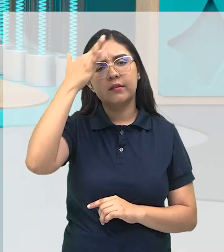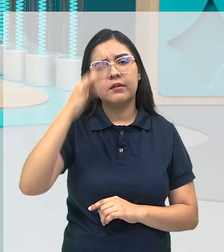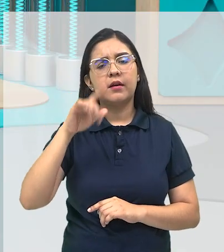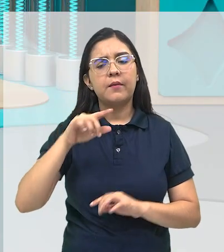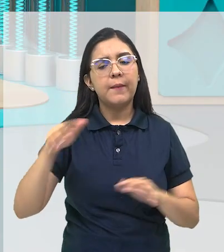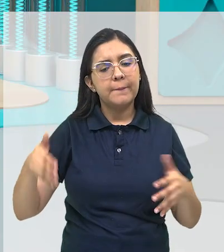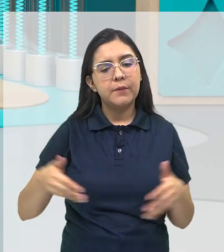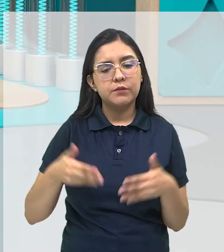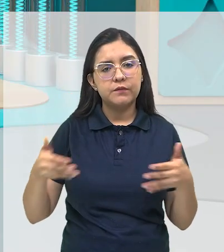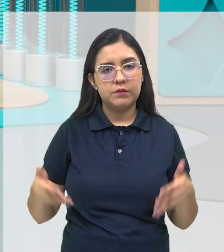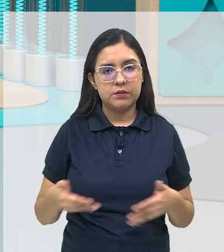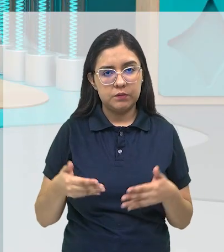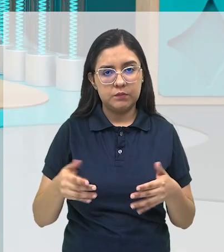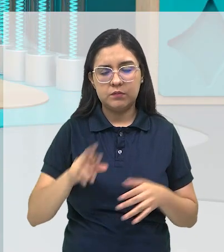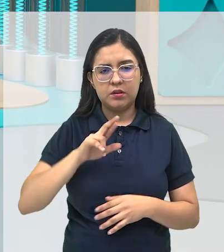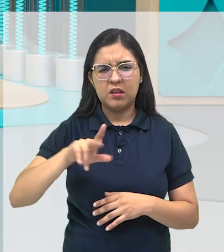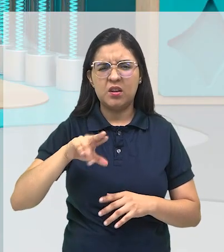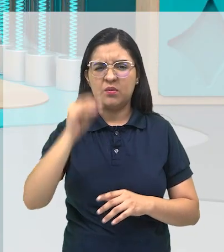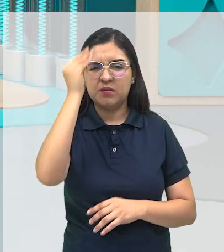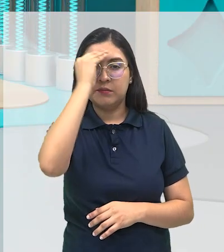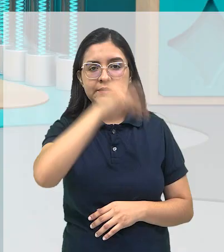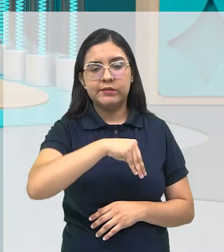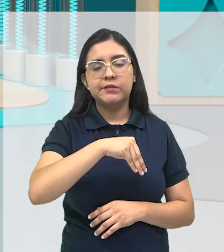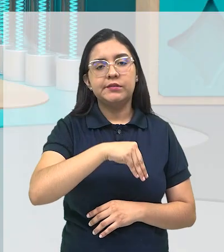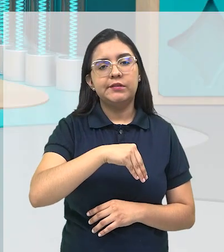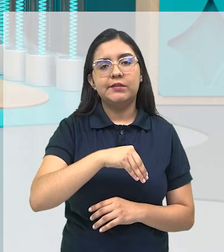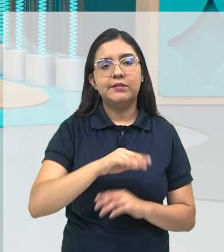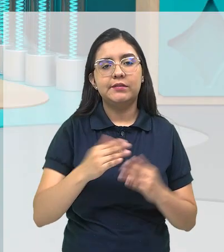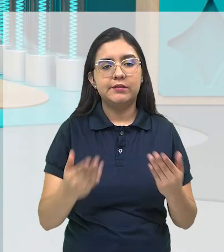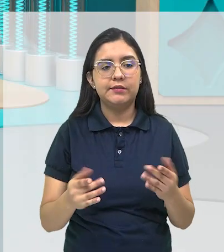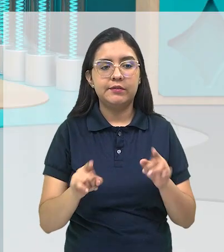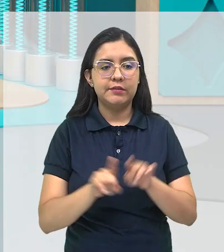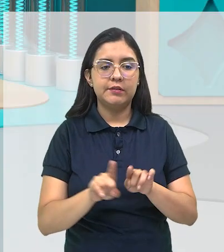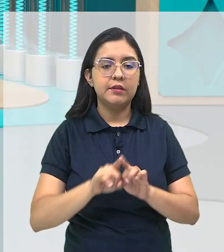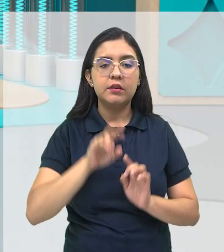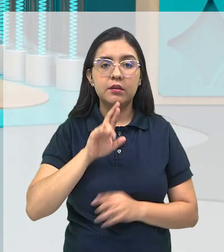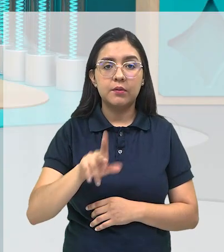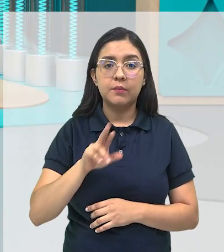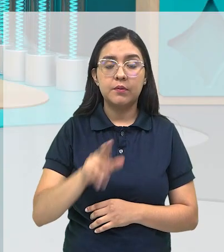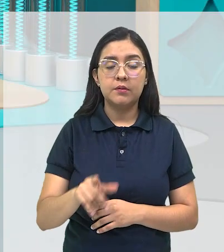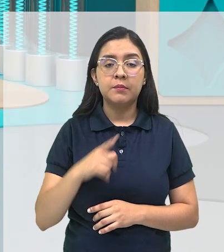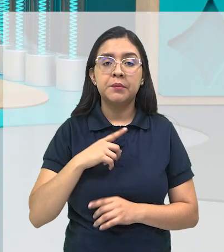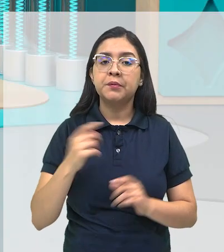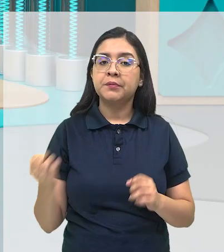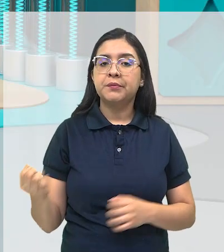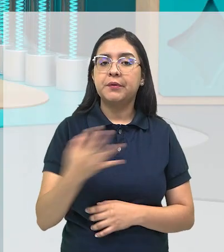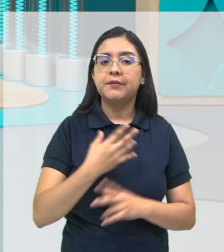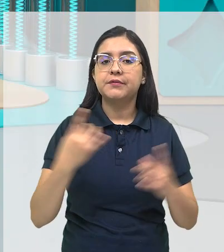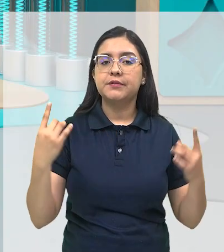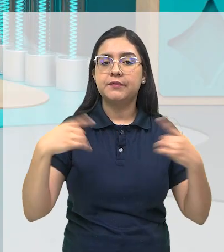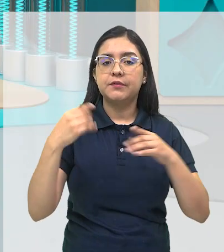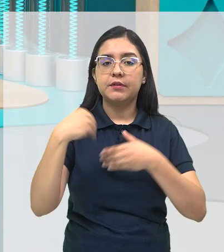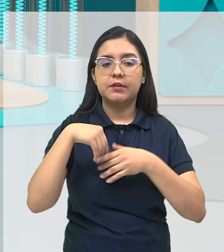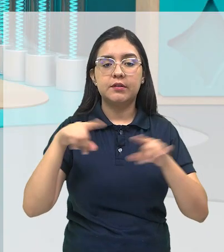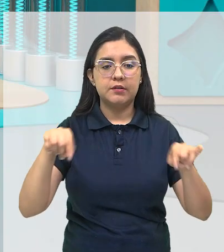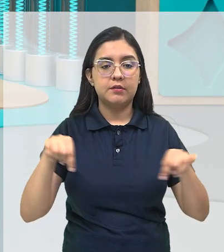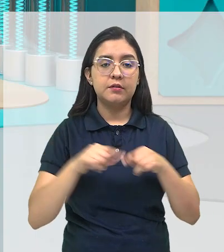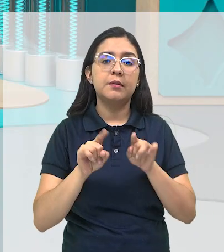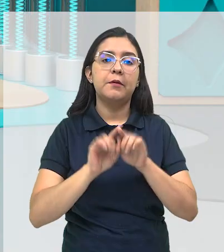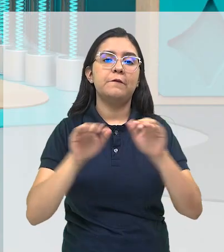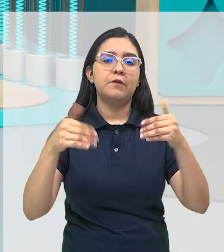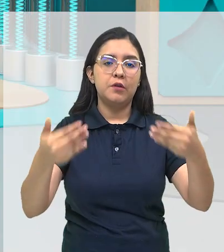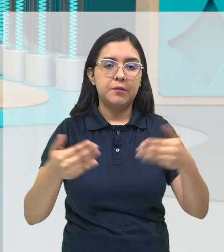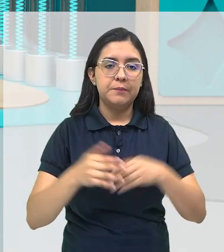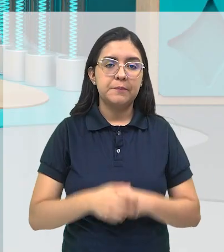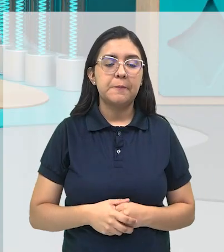de motivação e não de desistência, né, de desistência para novos desafios no gramado e fora